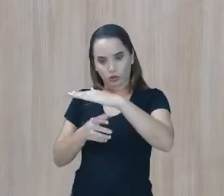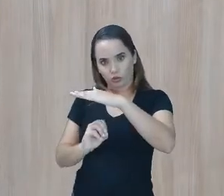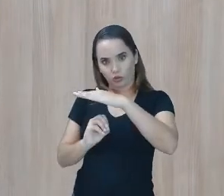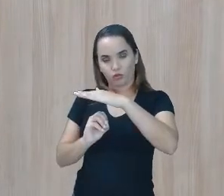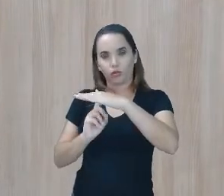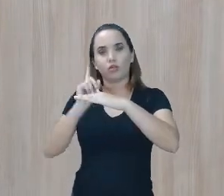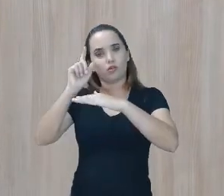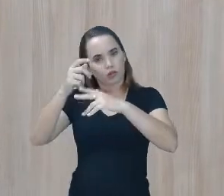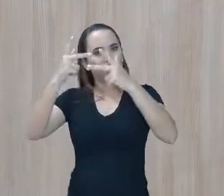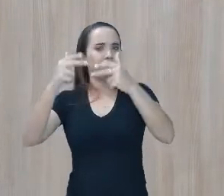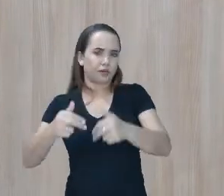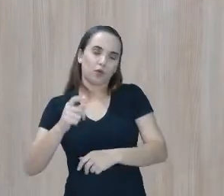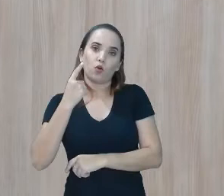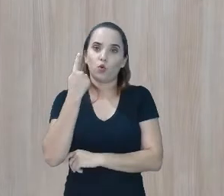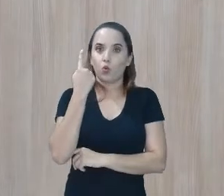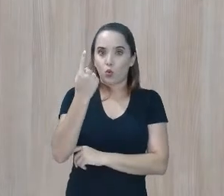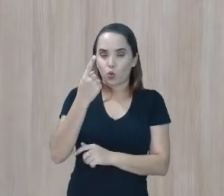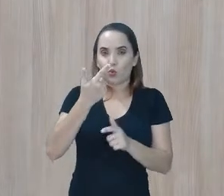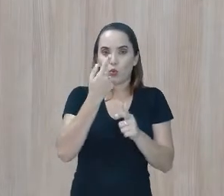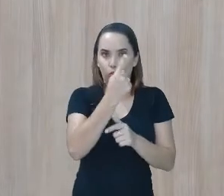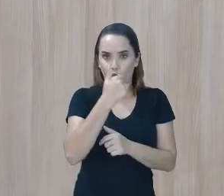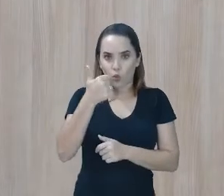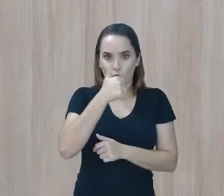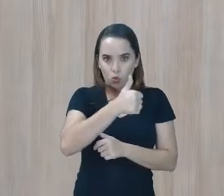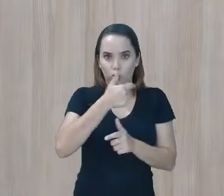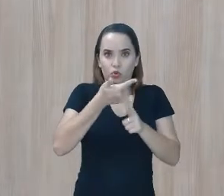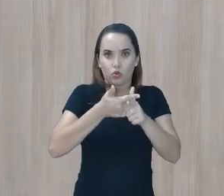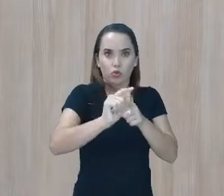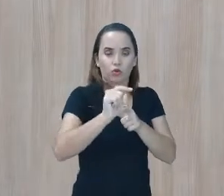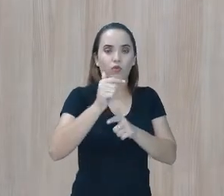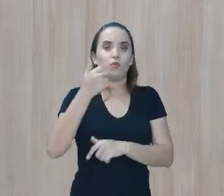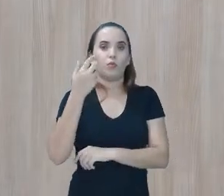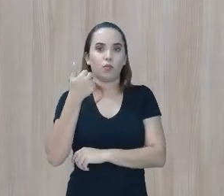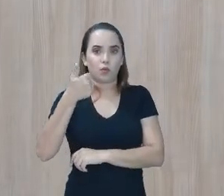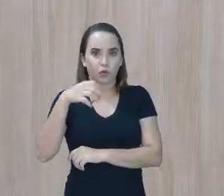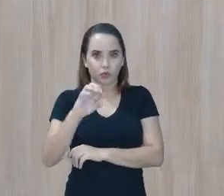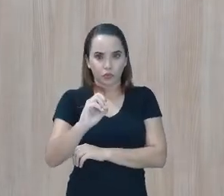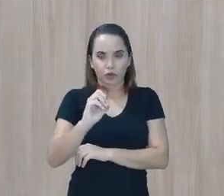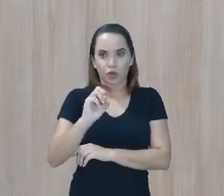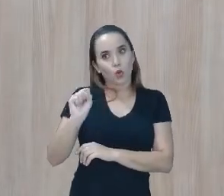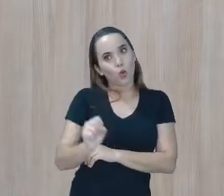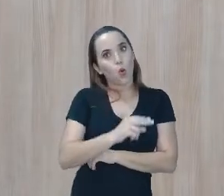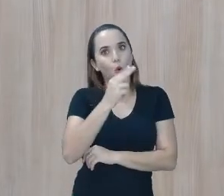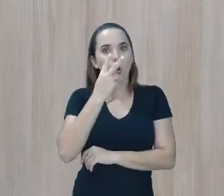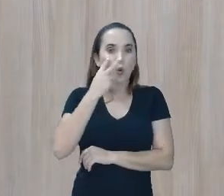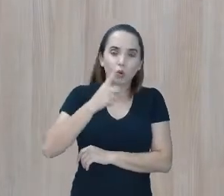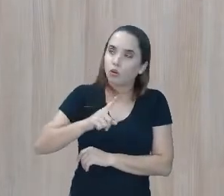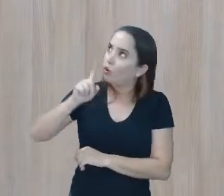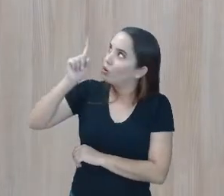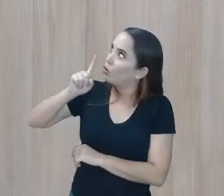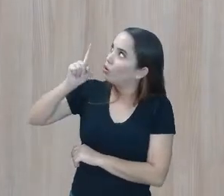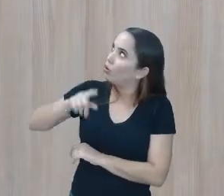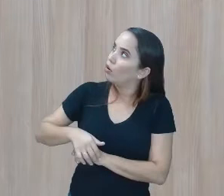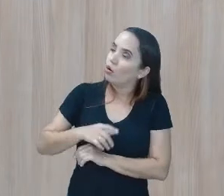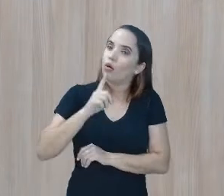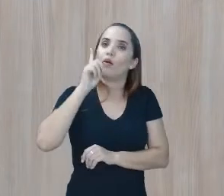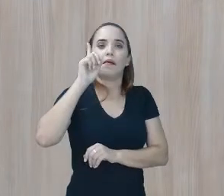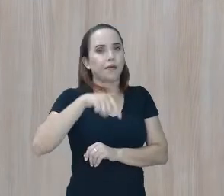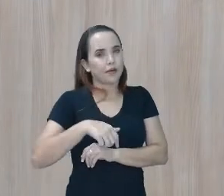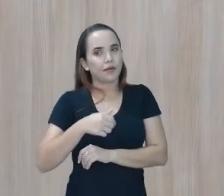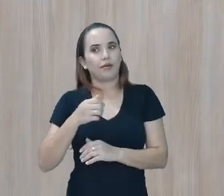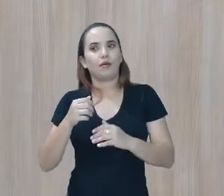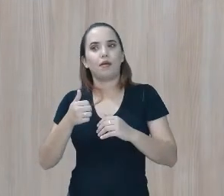coisa. Eu pego, faço 11 dividido por 10, ou simplesmente, olhando para a fração 11 sobre 10, que é uma